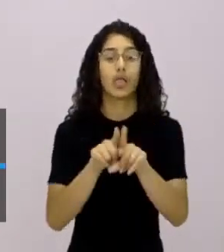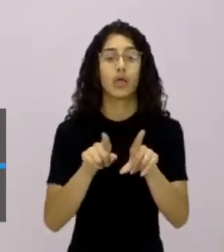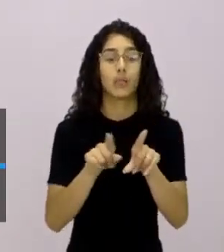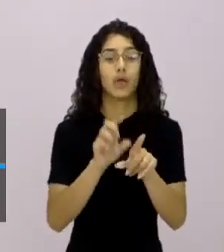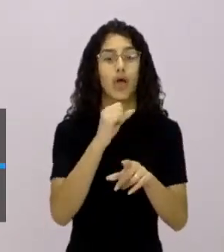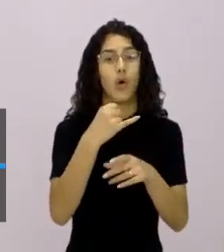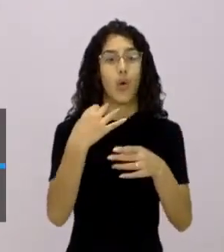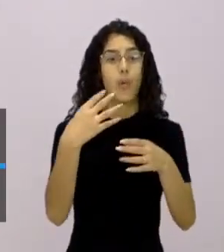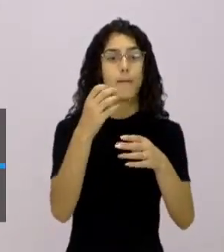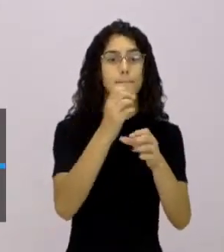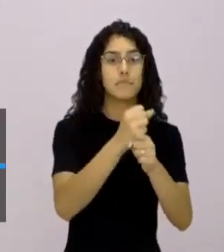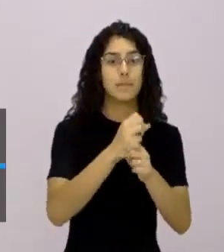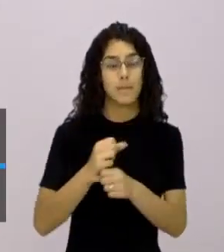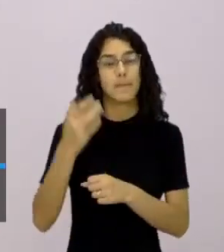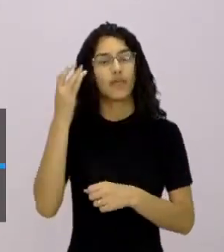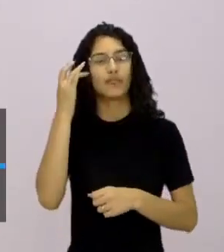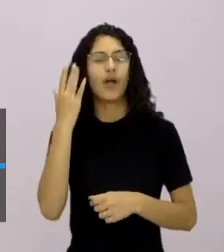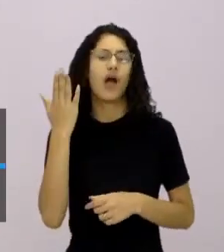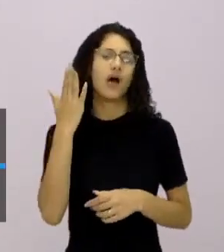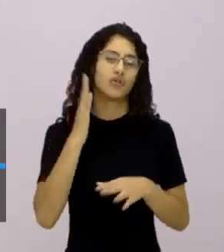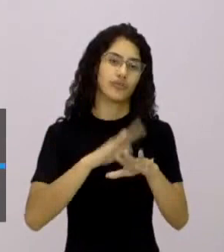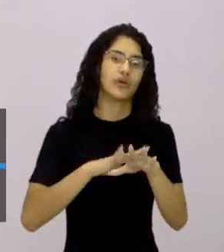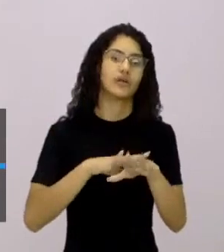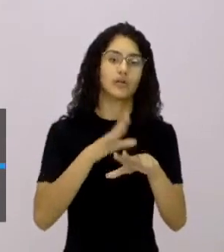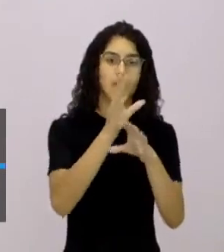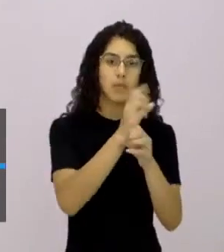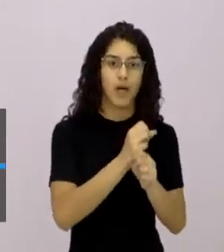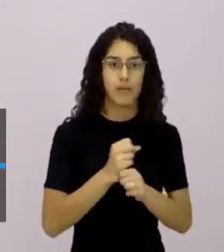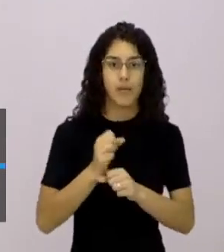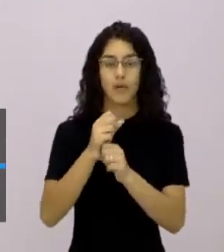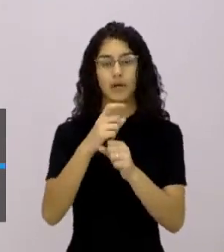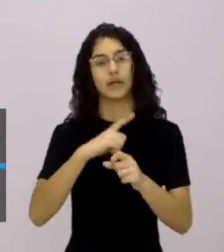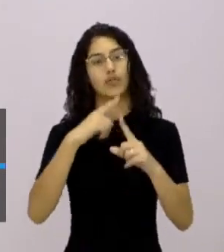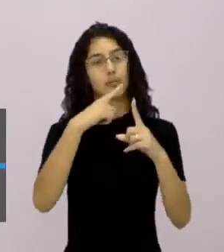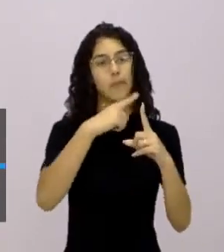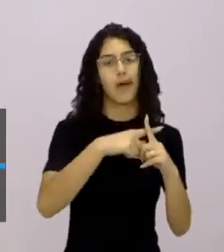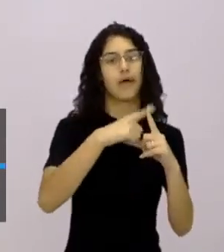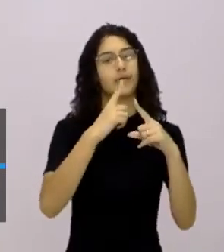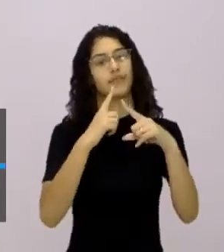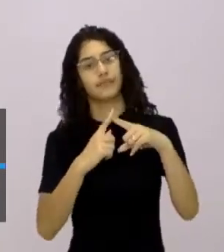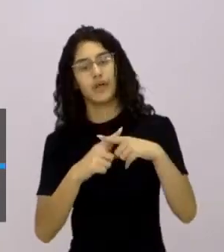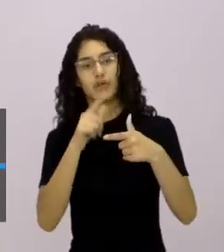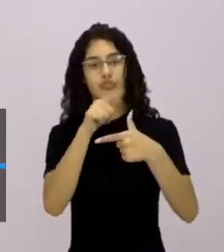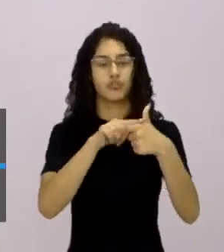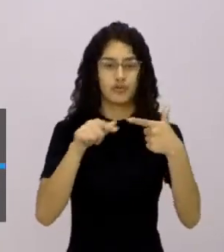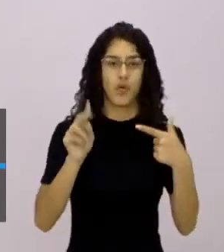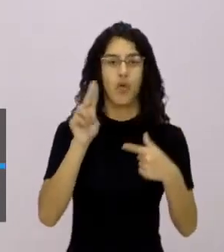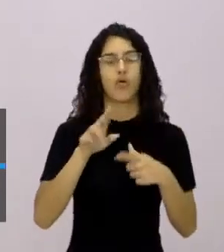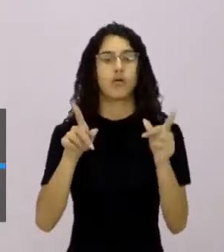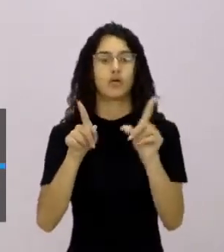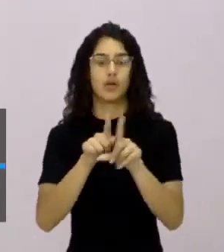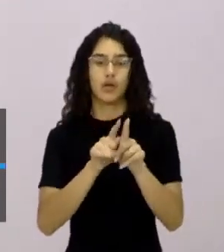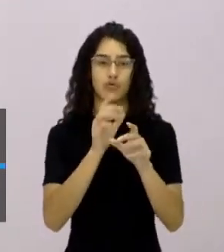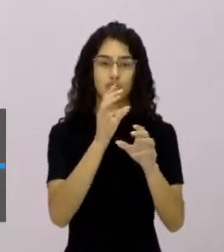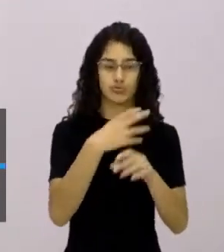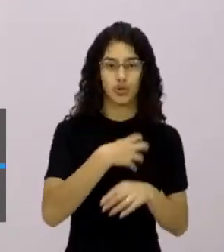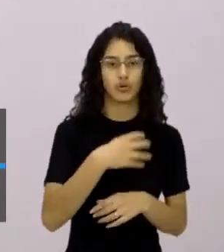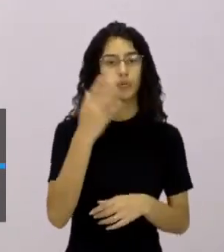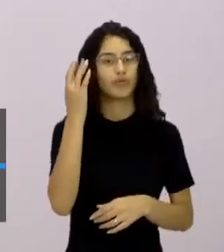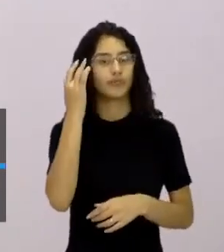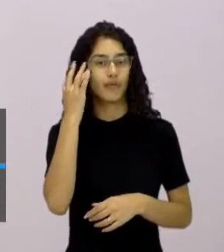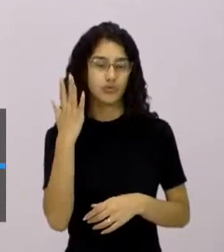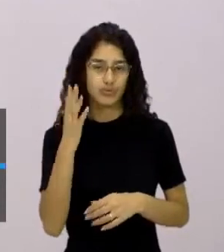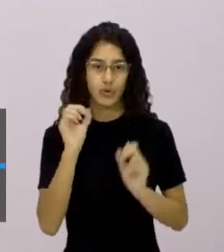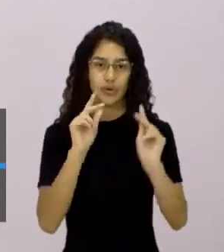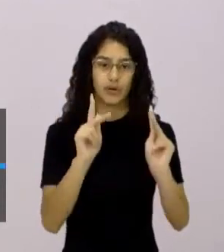algumas operações. É mais fácil você fazer umas continhas aí, né, de mais, de vezes, divisão, usando essa forma mais curta,